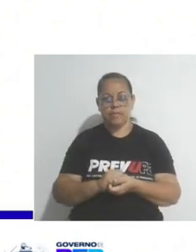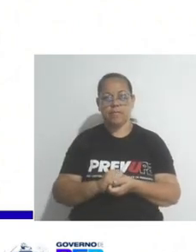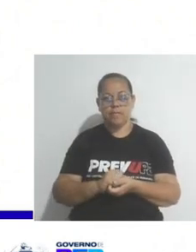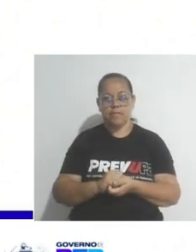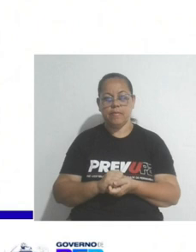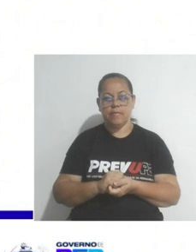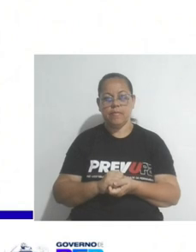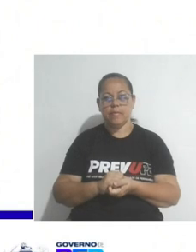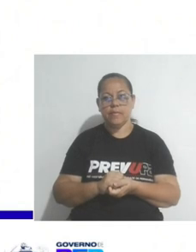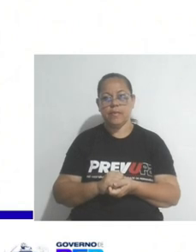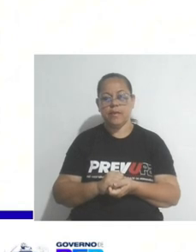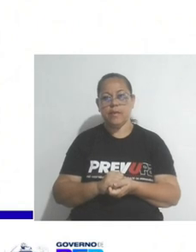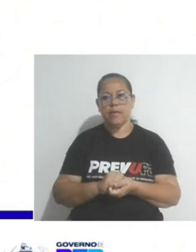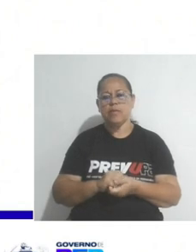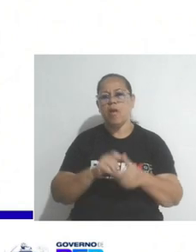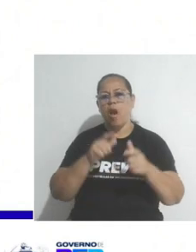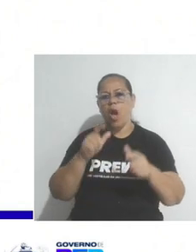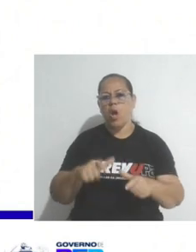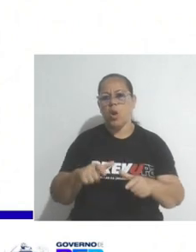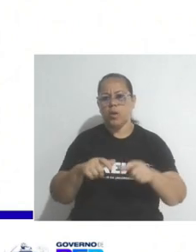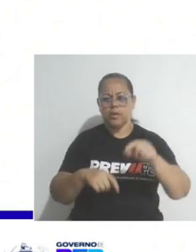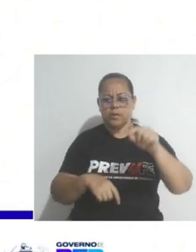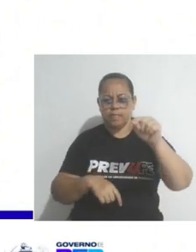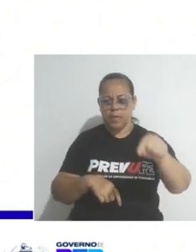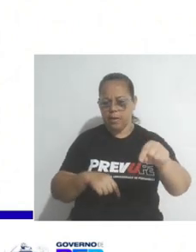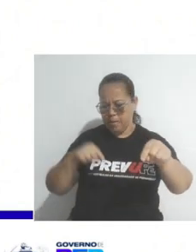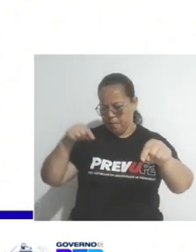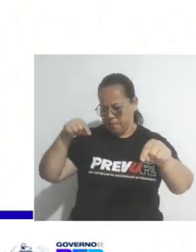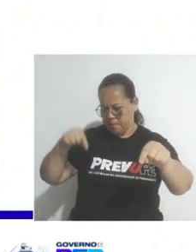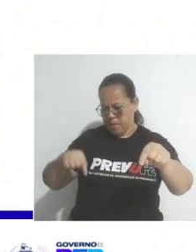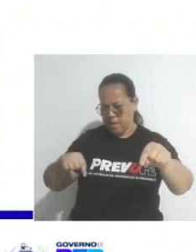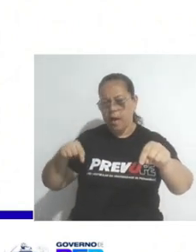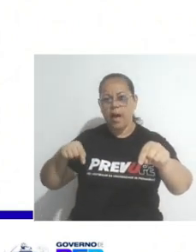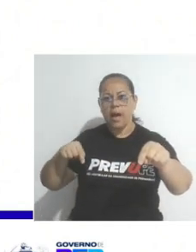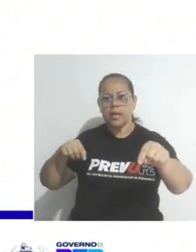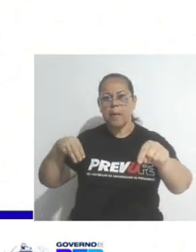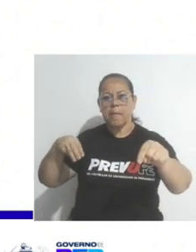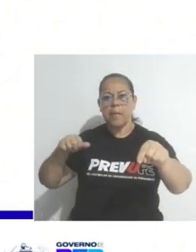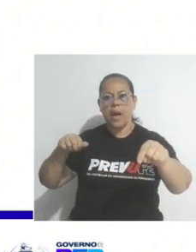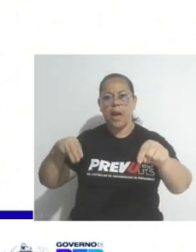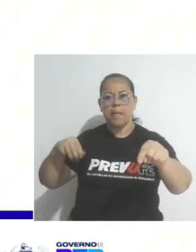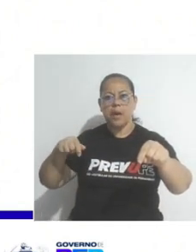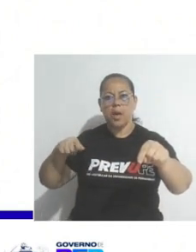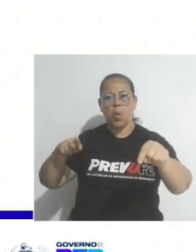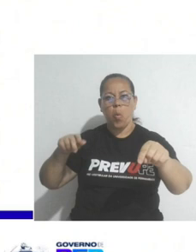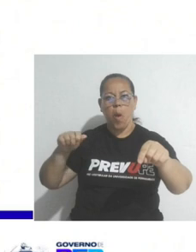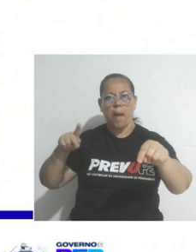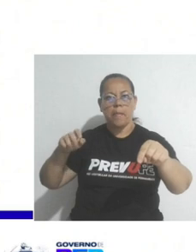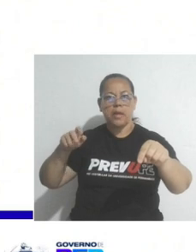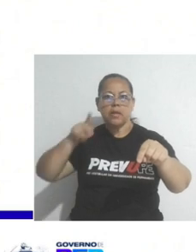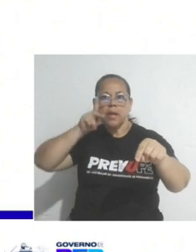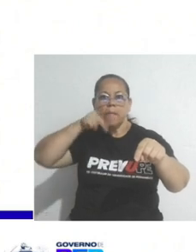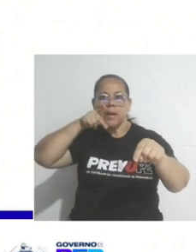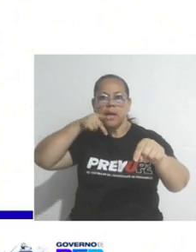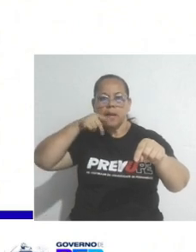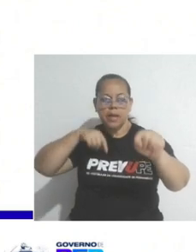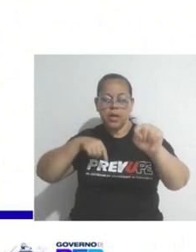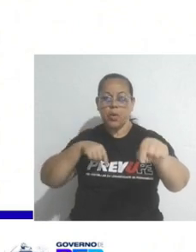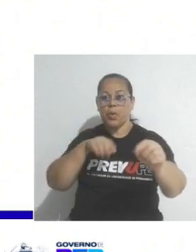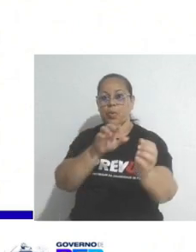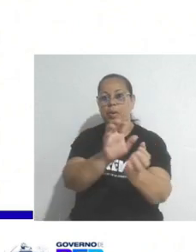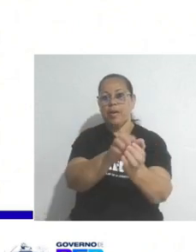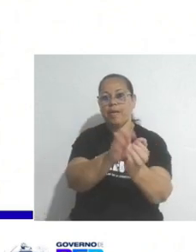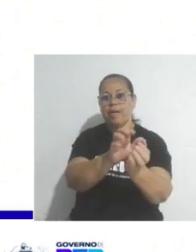com a localização de dois pontos um no município de Mamanguape na Paraíba e outro na cidade